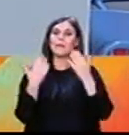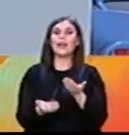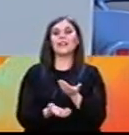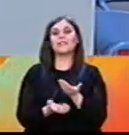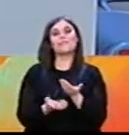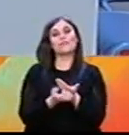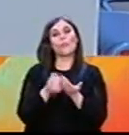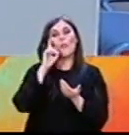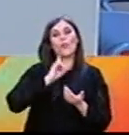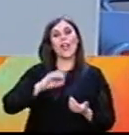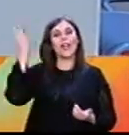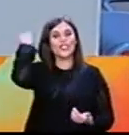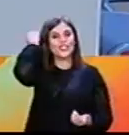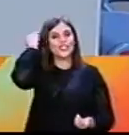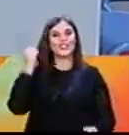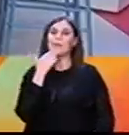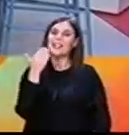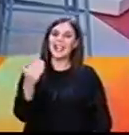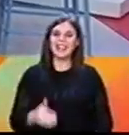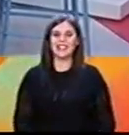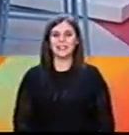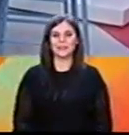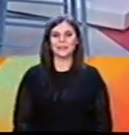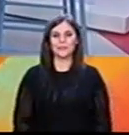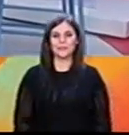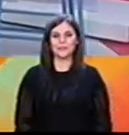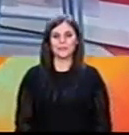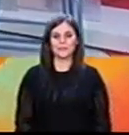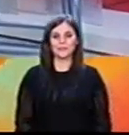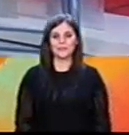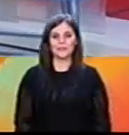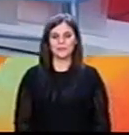Obrigada. Coisa boa. Obrigada.